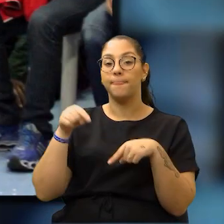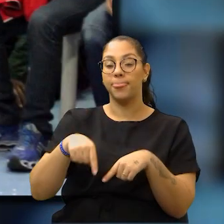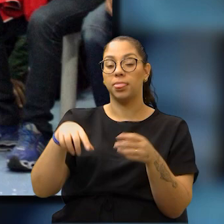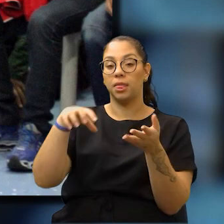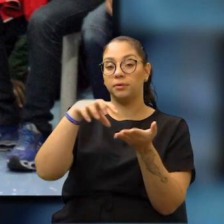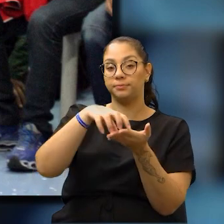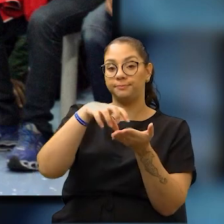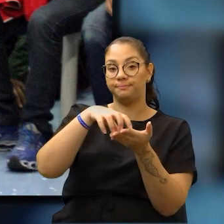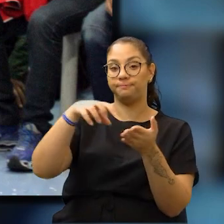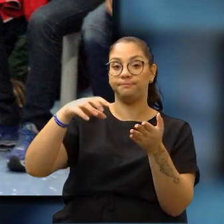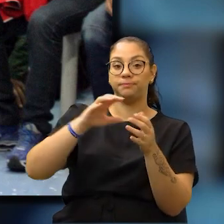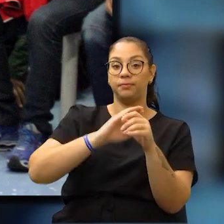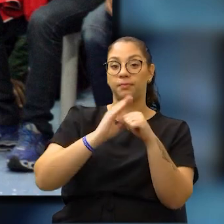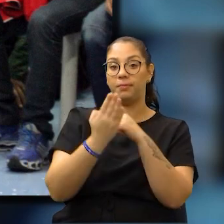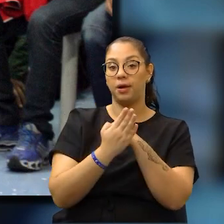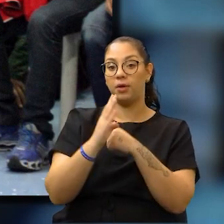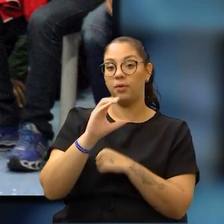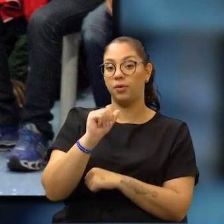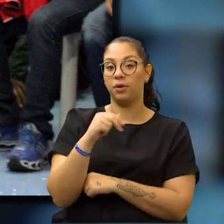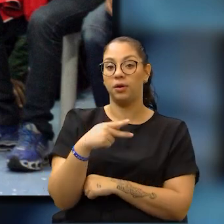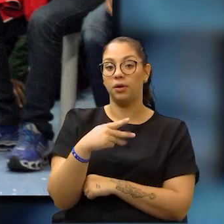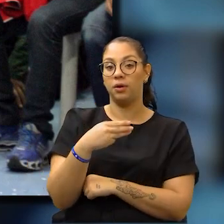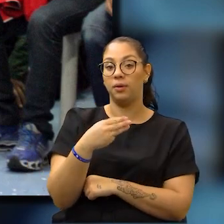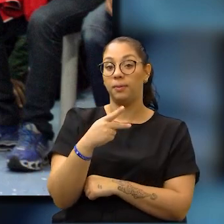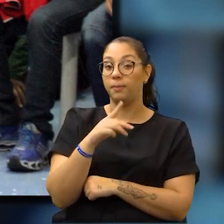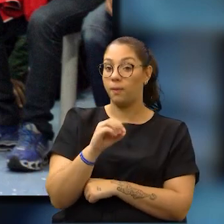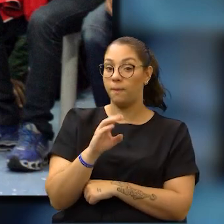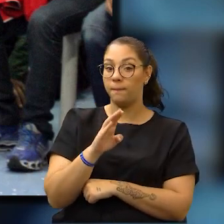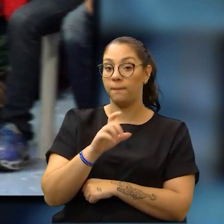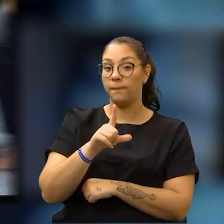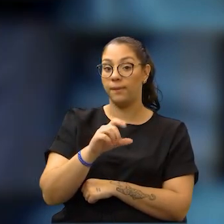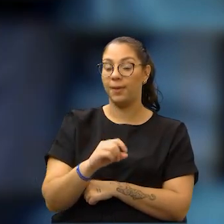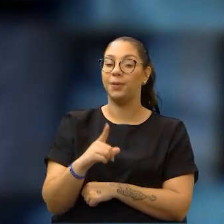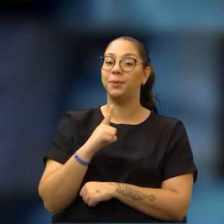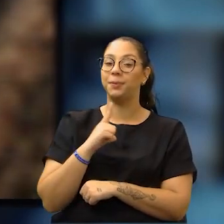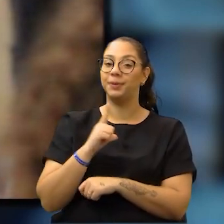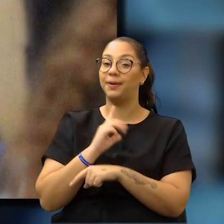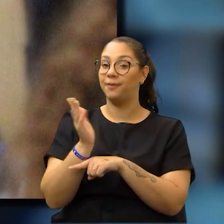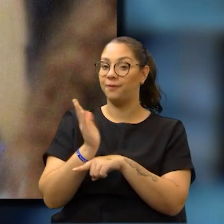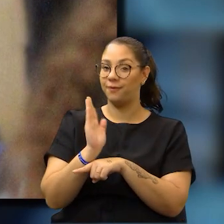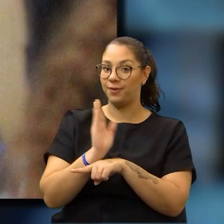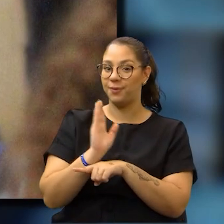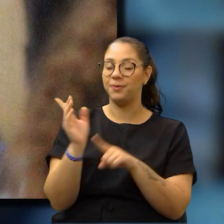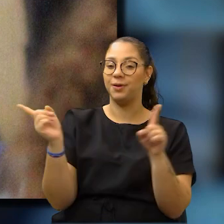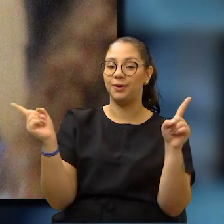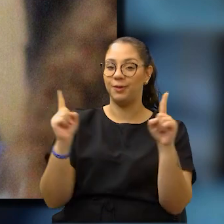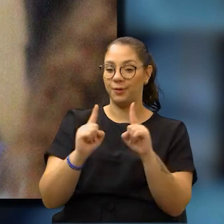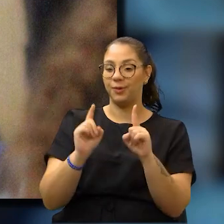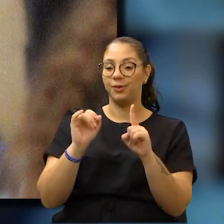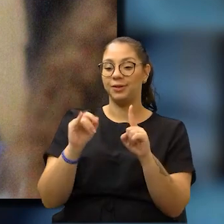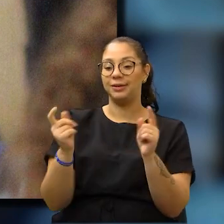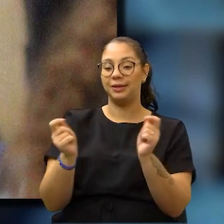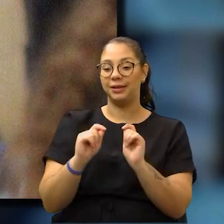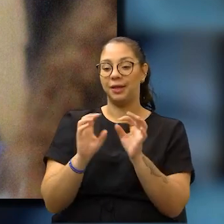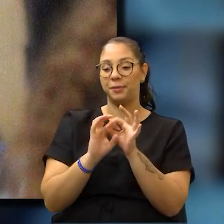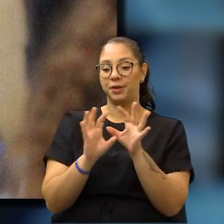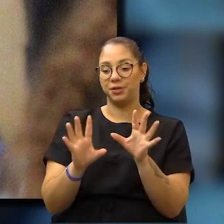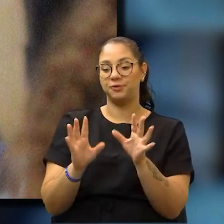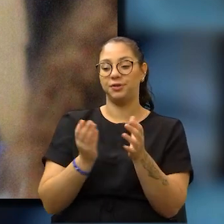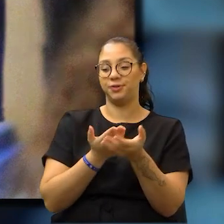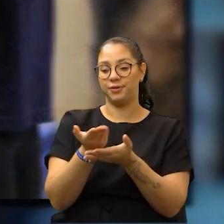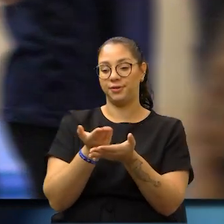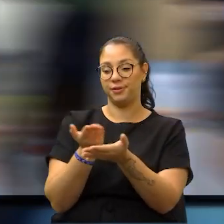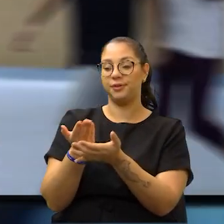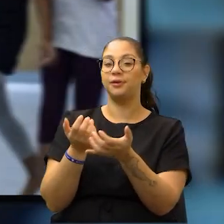audiovisual, na nossa unidade na região do Campo Belo. Inclusive, a gente tem um curta-metragem muito legal, se um dia a gente